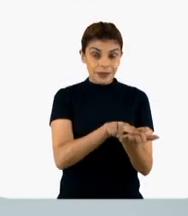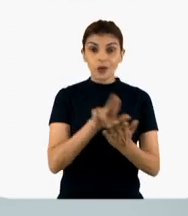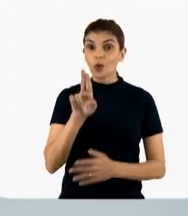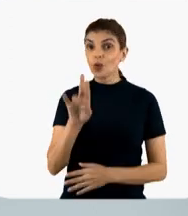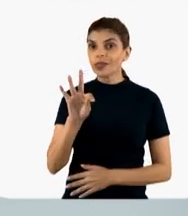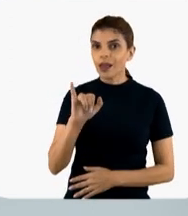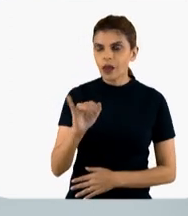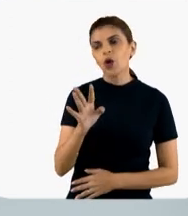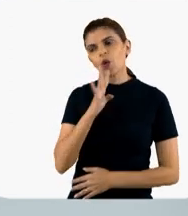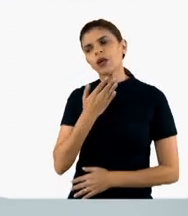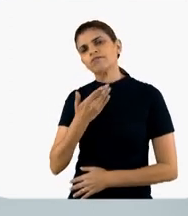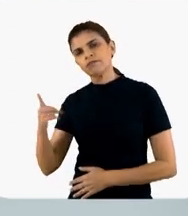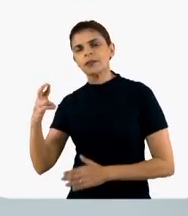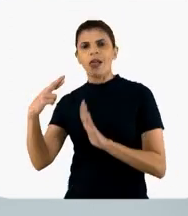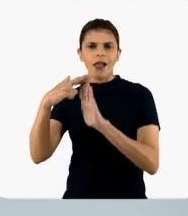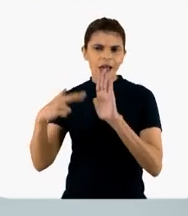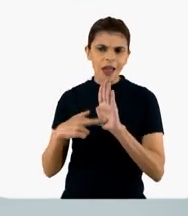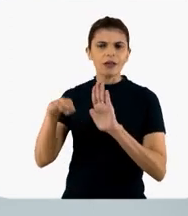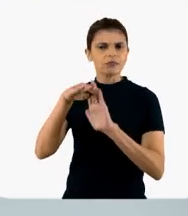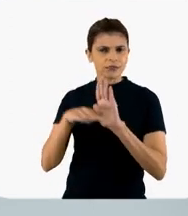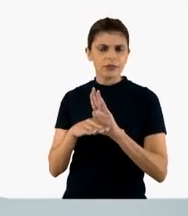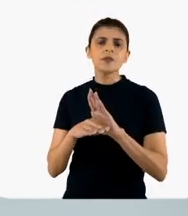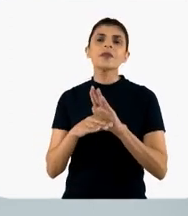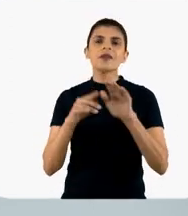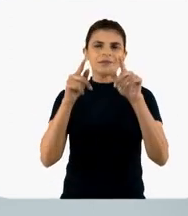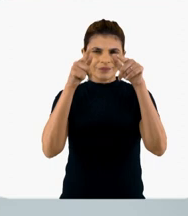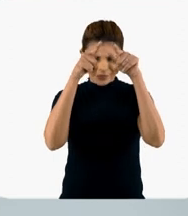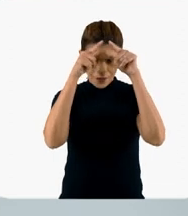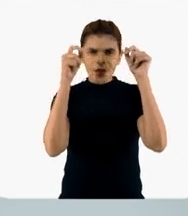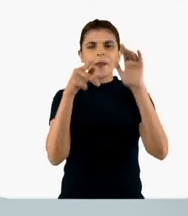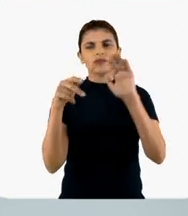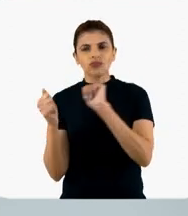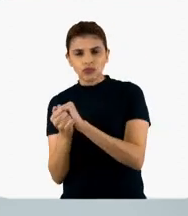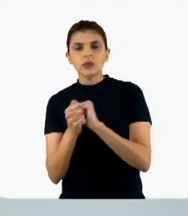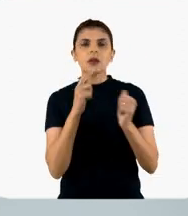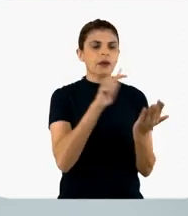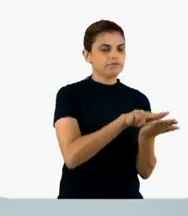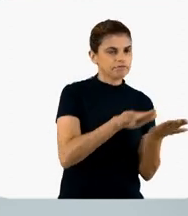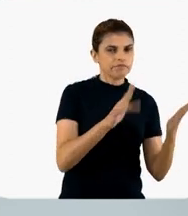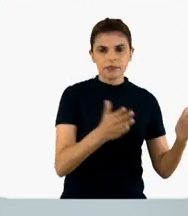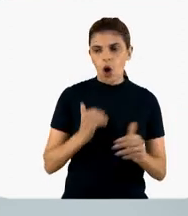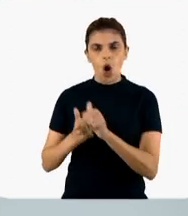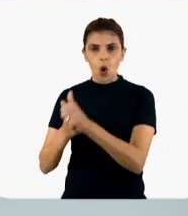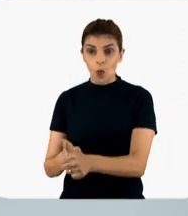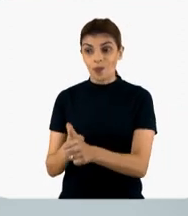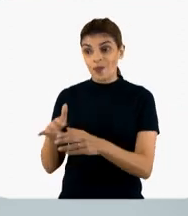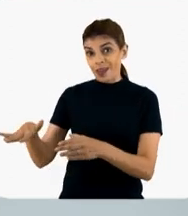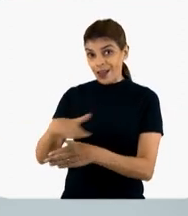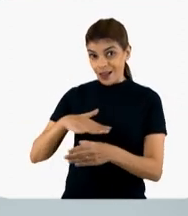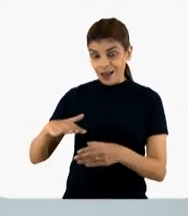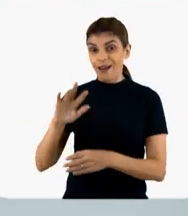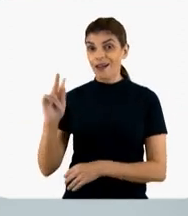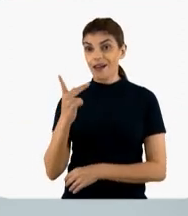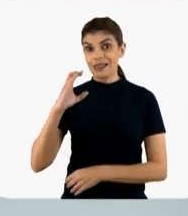em UTI, conheço bem os protocolos de tratamento de enfermaria do meu hospital, mas eu não acompanhei esses casos. Na